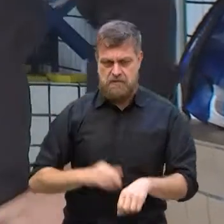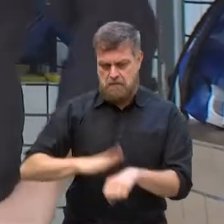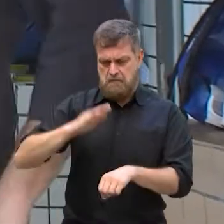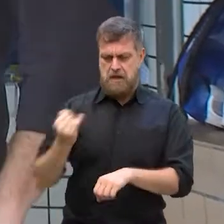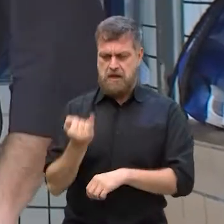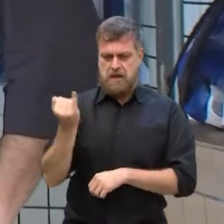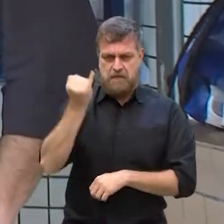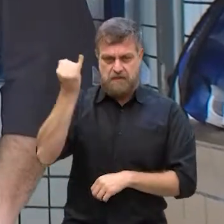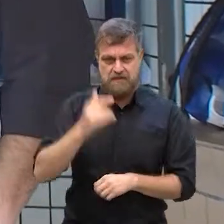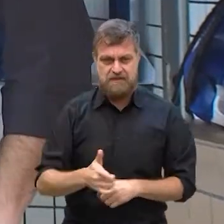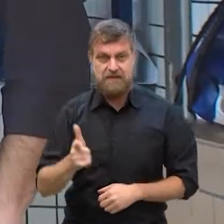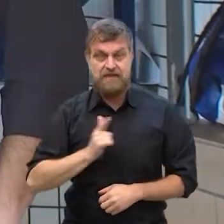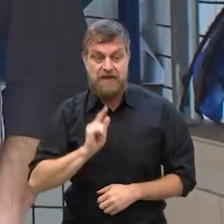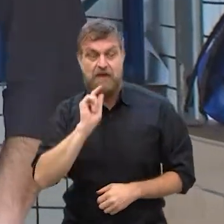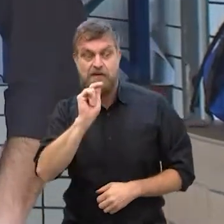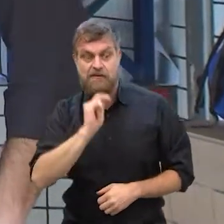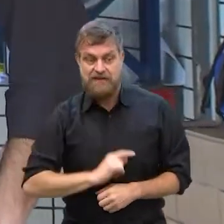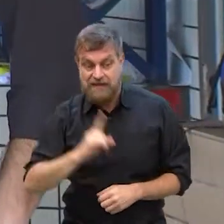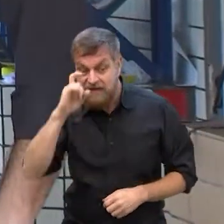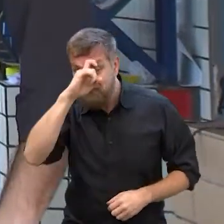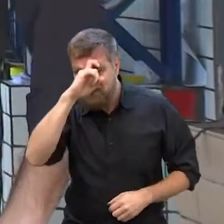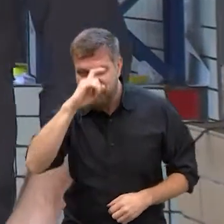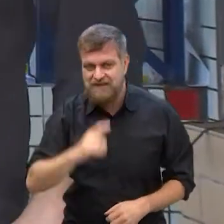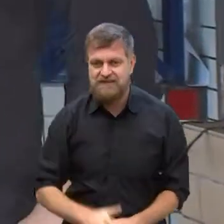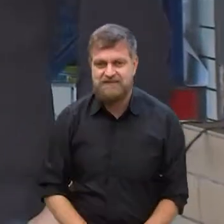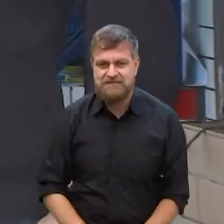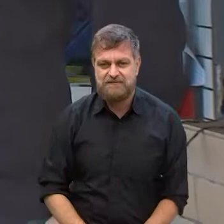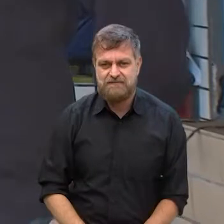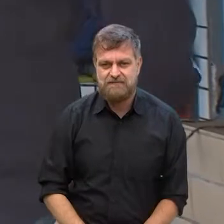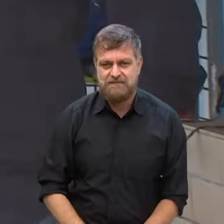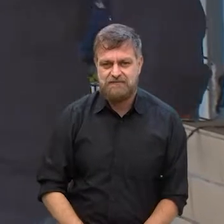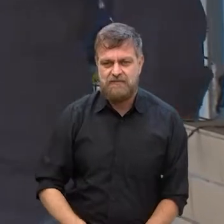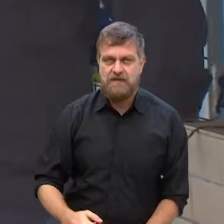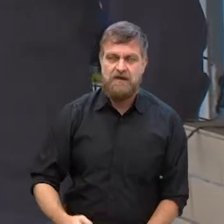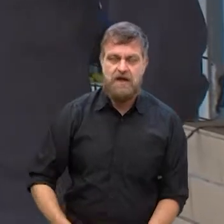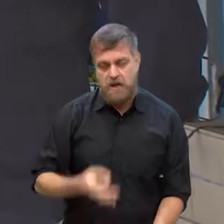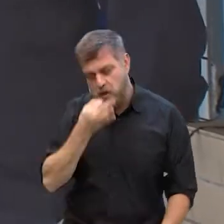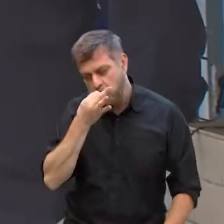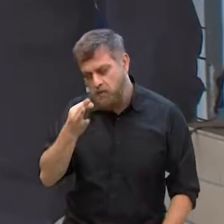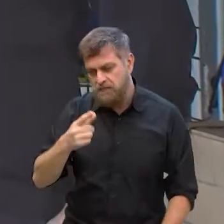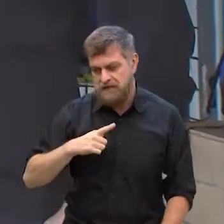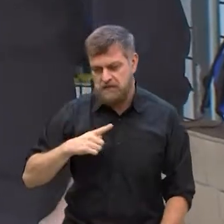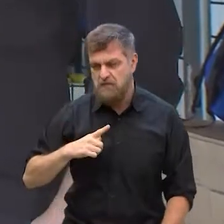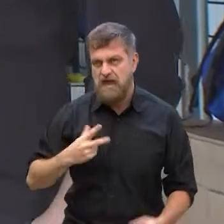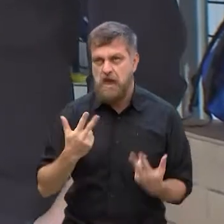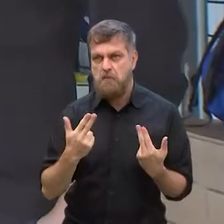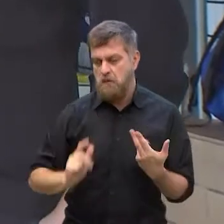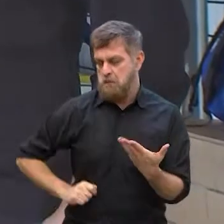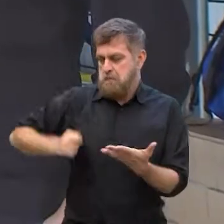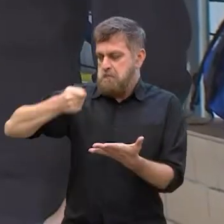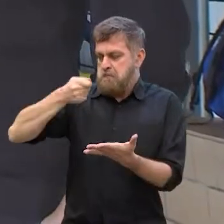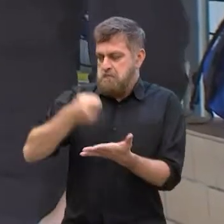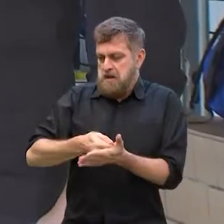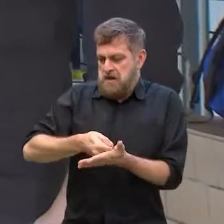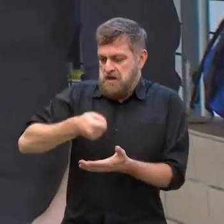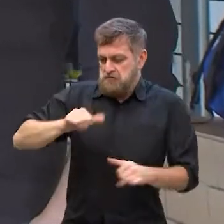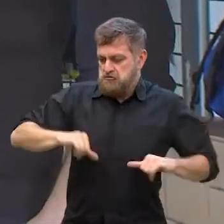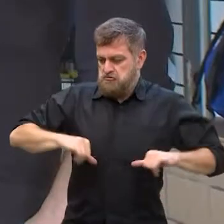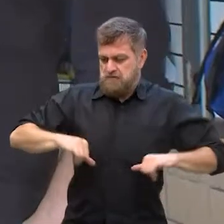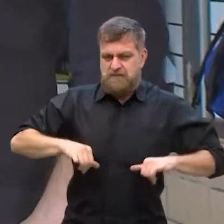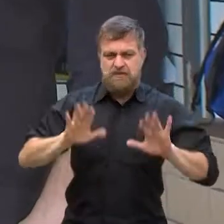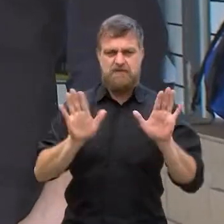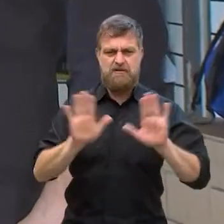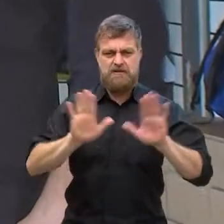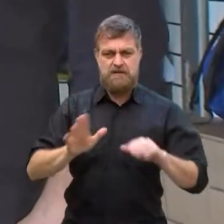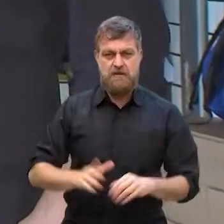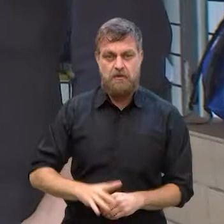isso tem um preço? Na verdade eu não vejo assim como pagar um preço. Eu vejo que eu